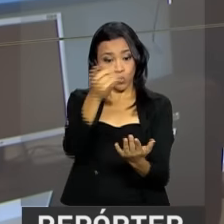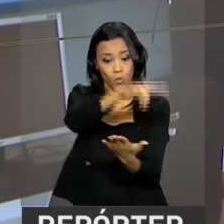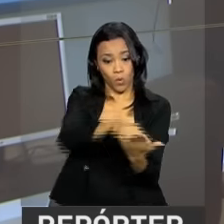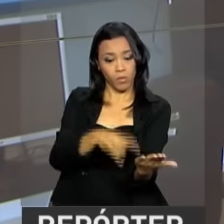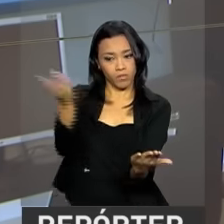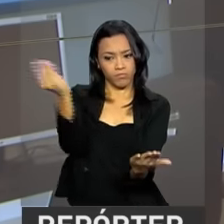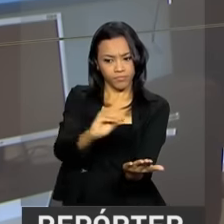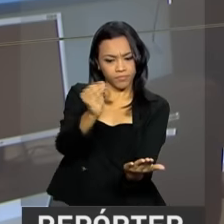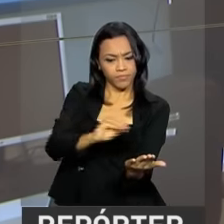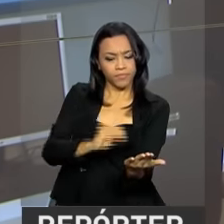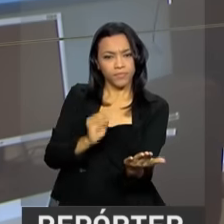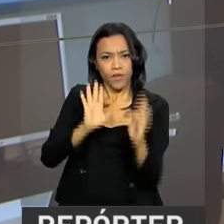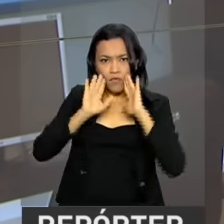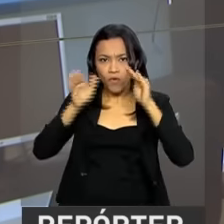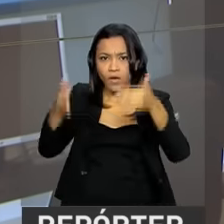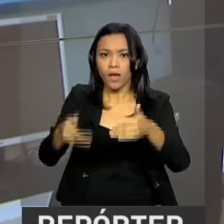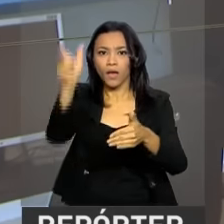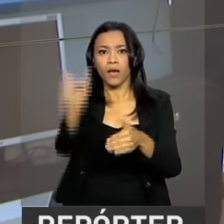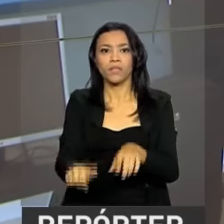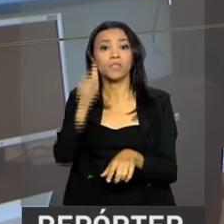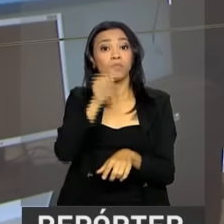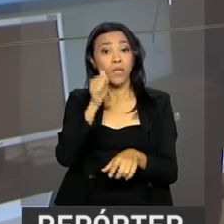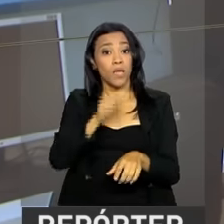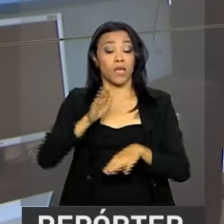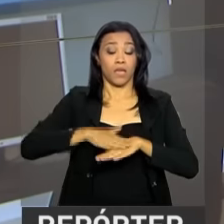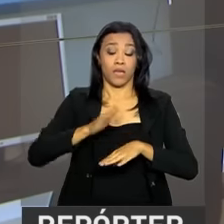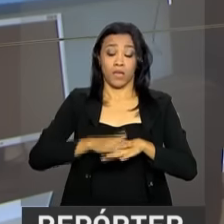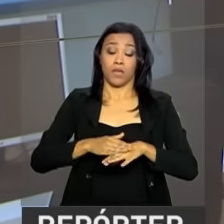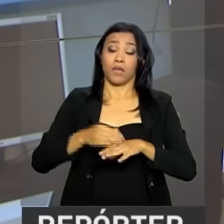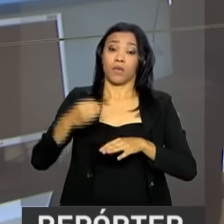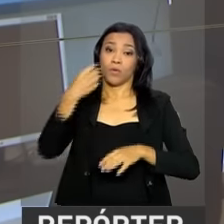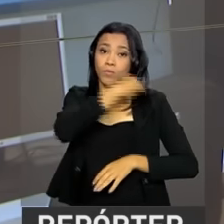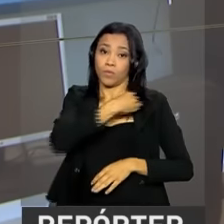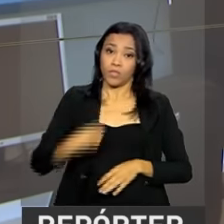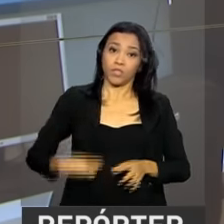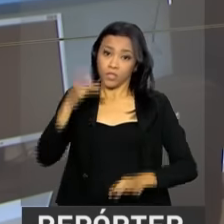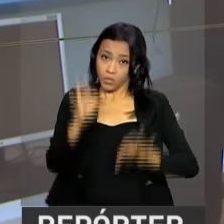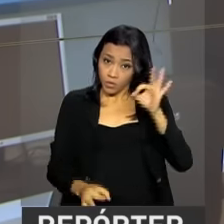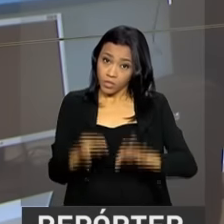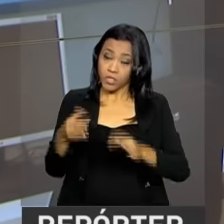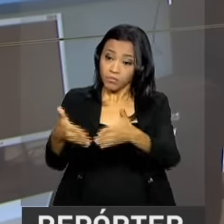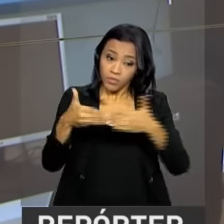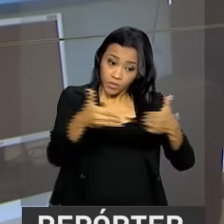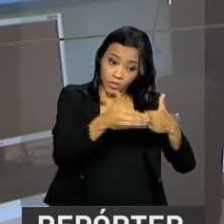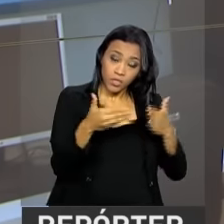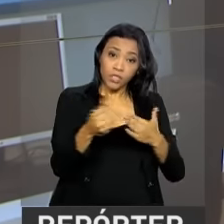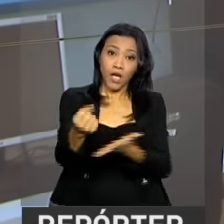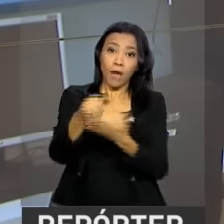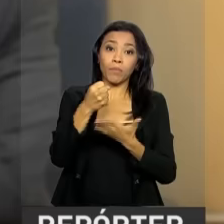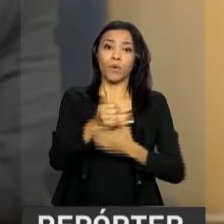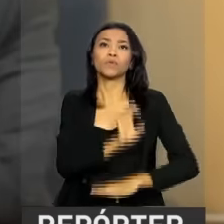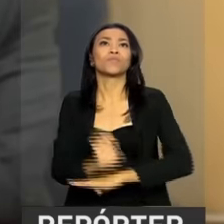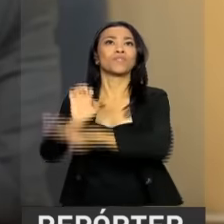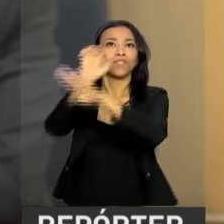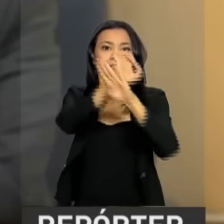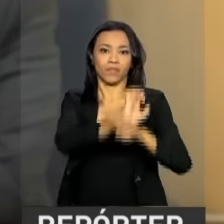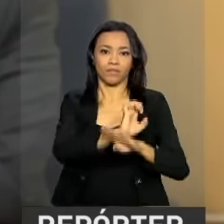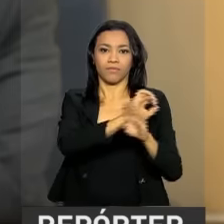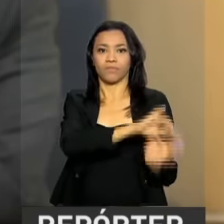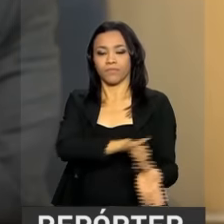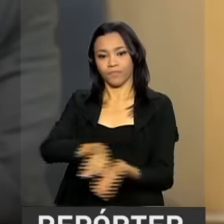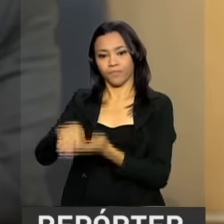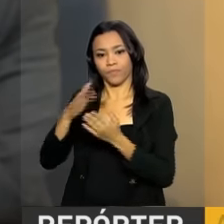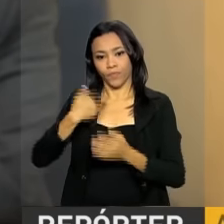mulheres segundo o ministro da Justiça o plano vai contar com a participação de todosos Estados nós